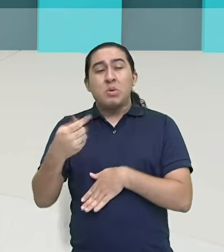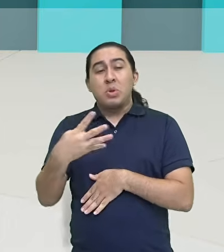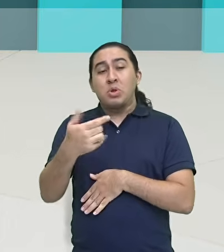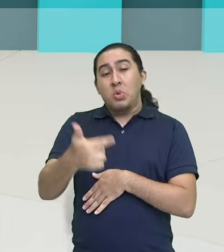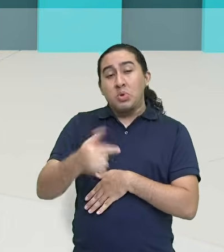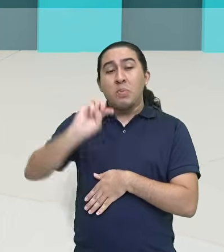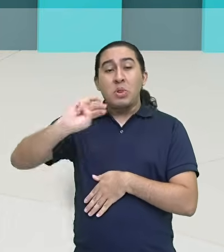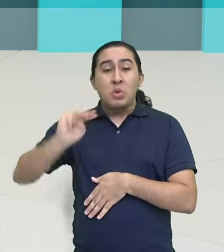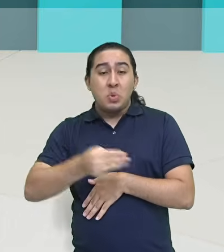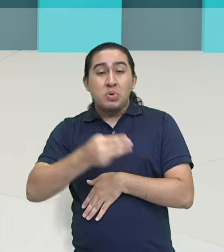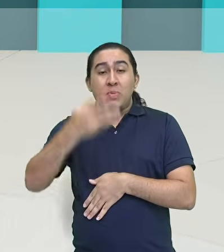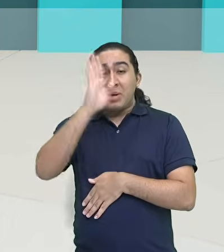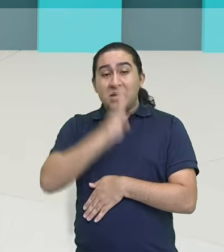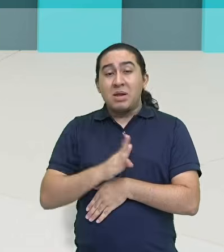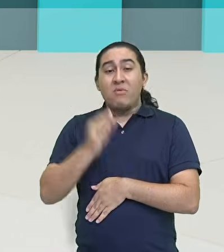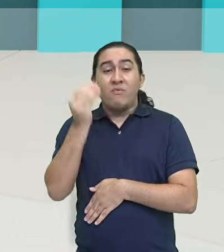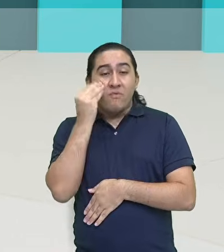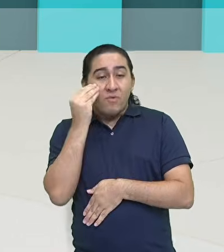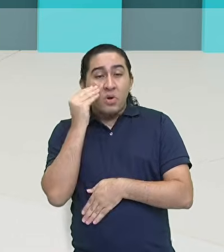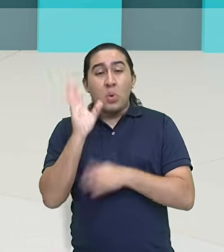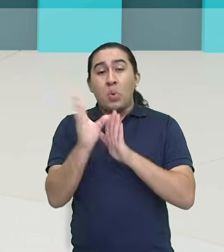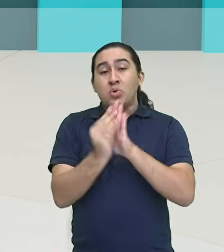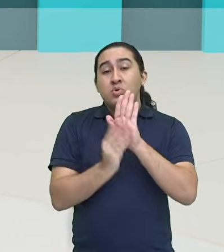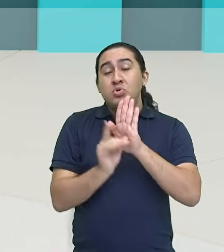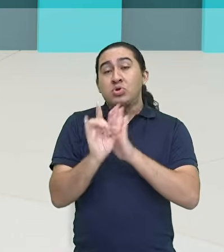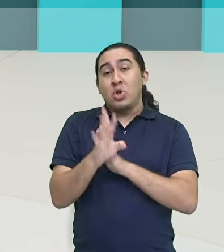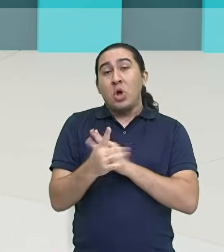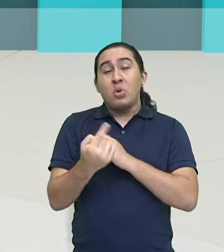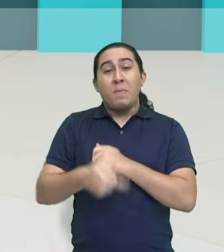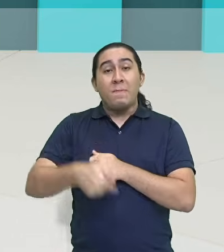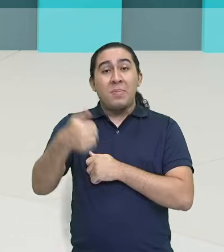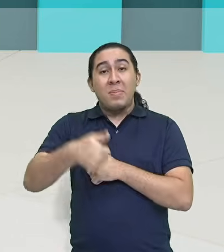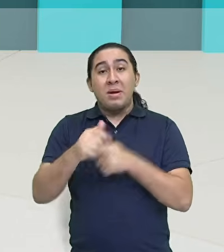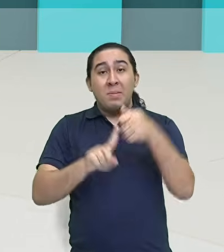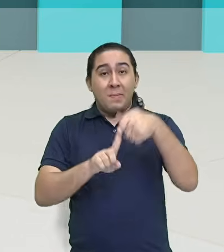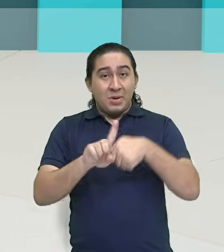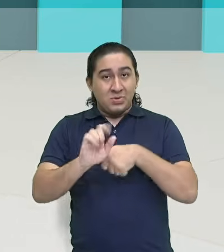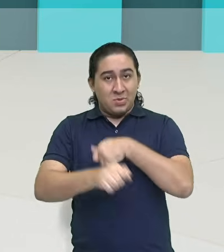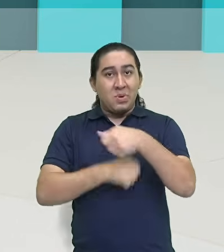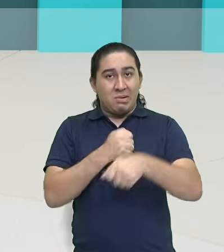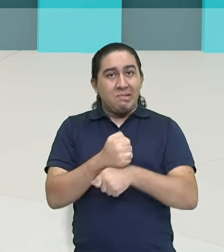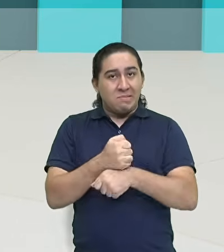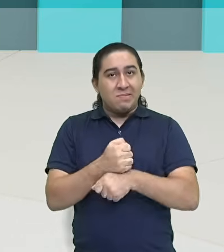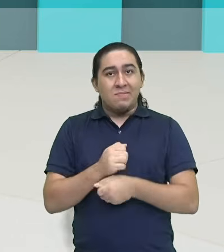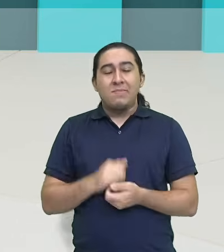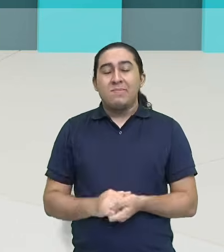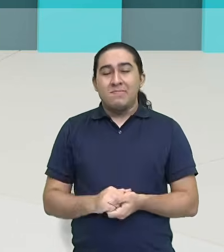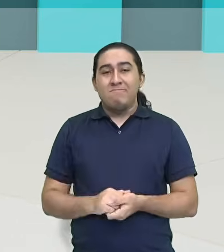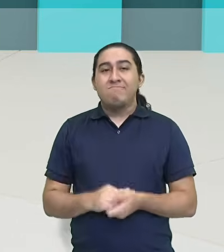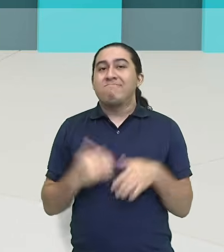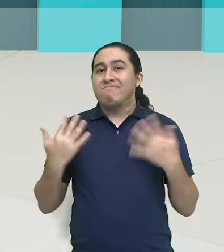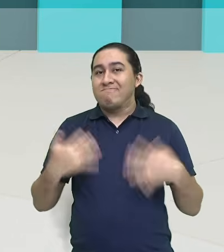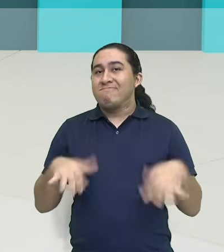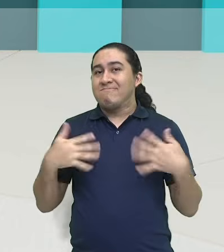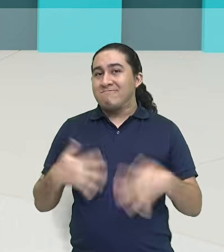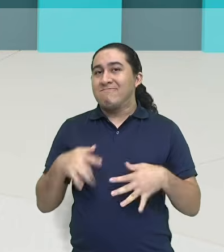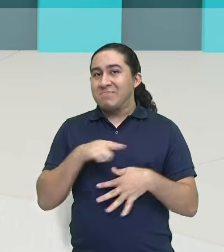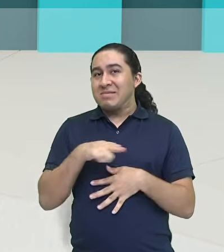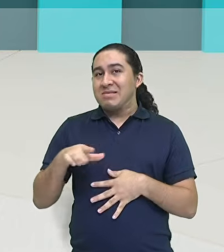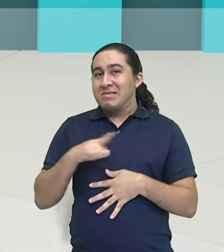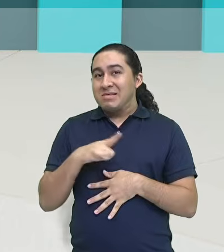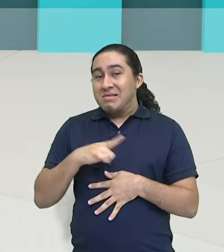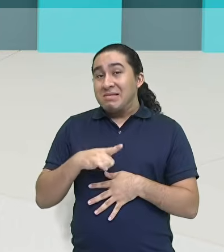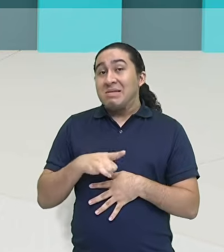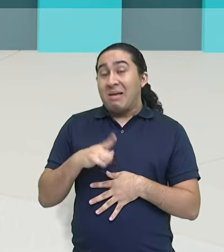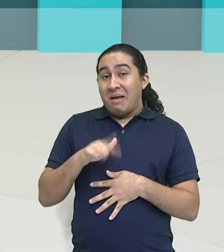brasileiros assistindo ao conteúdo somente no primeiro mês do ano. Gente, vocês ficaram passados aí com